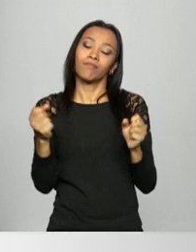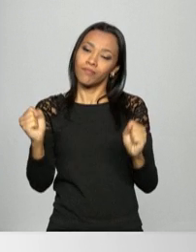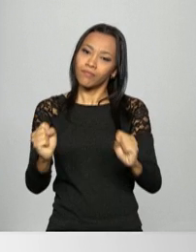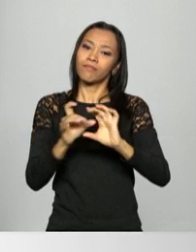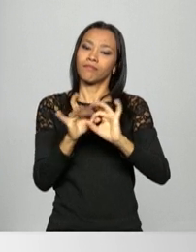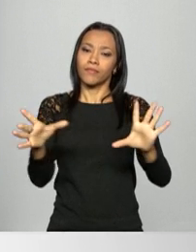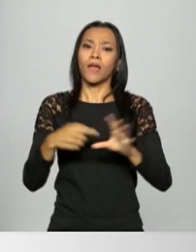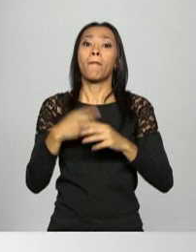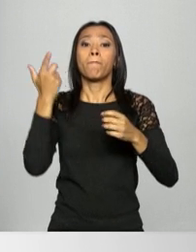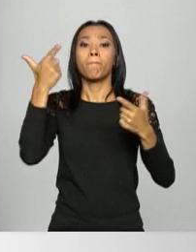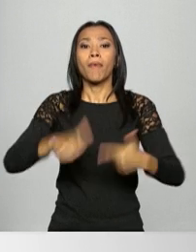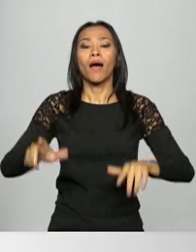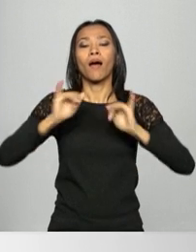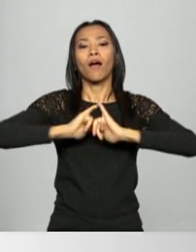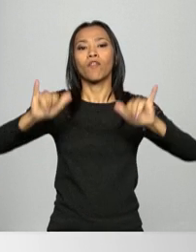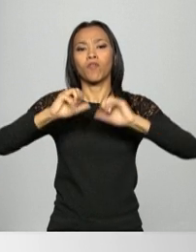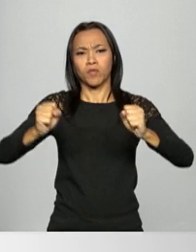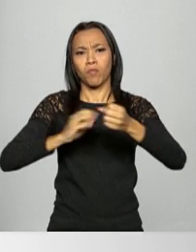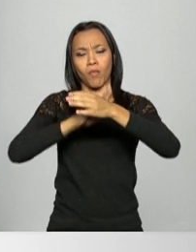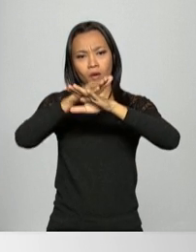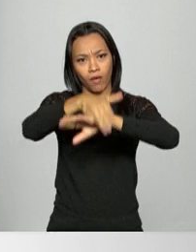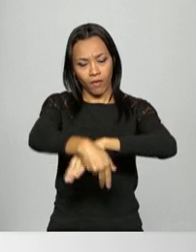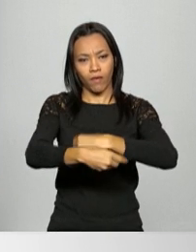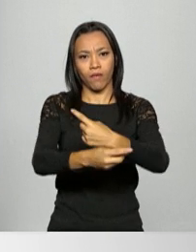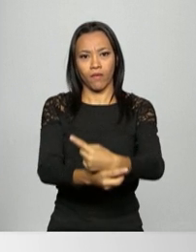Saiba mais em